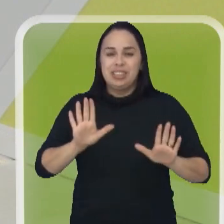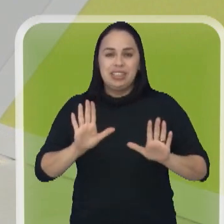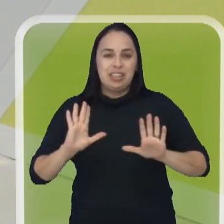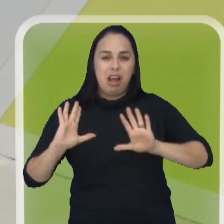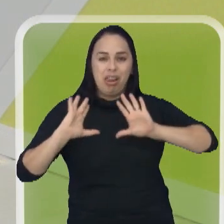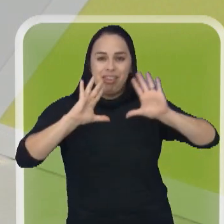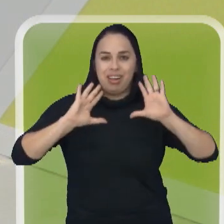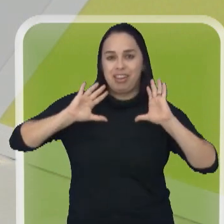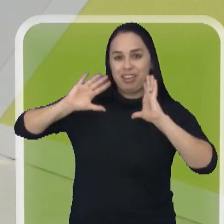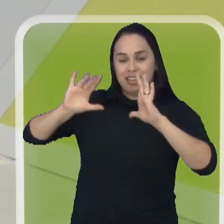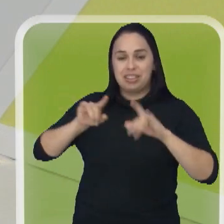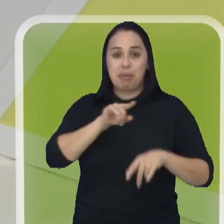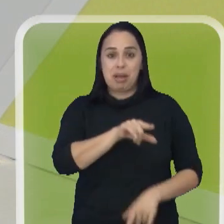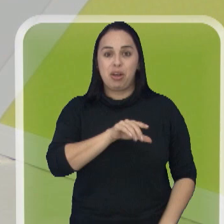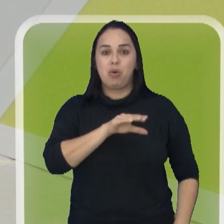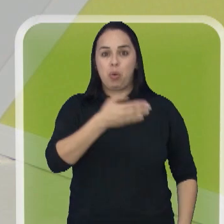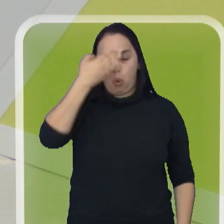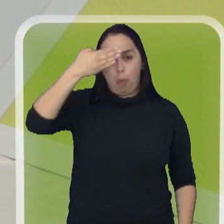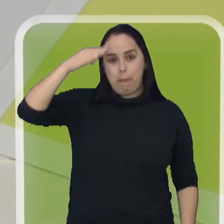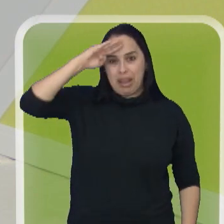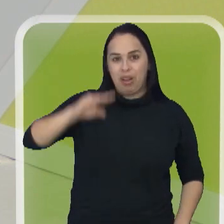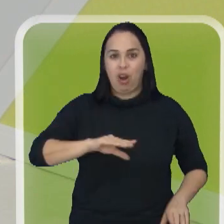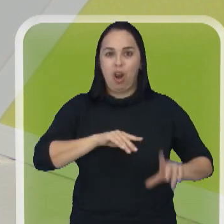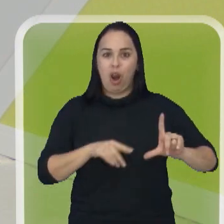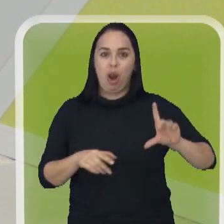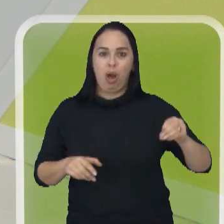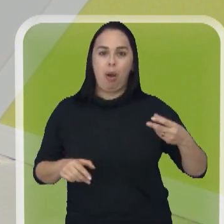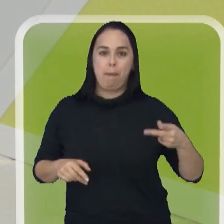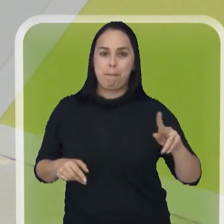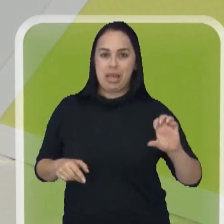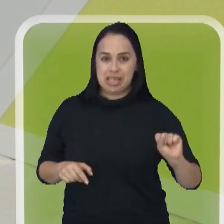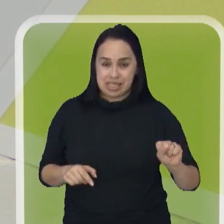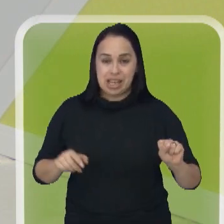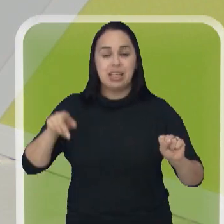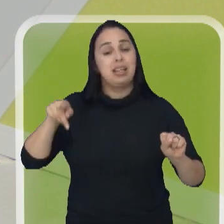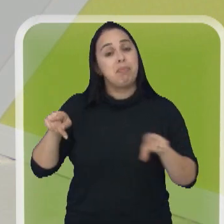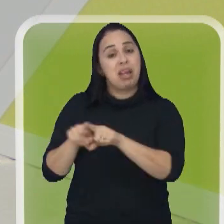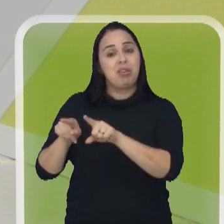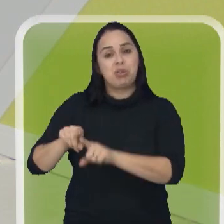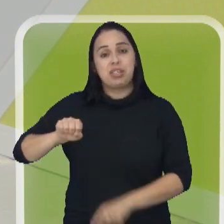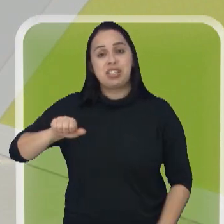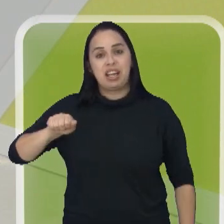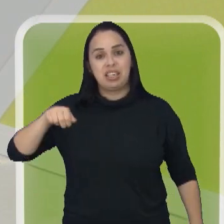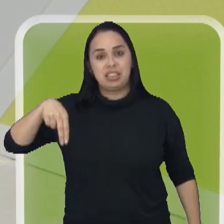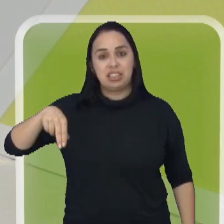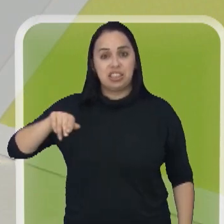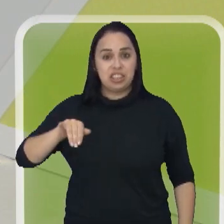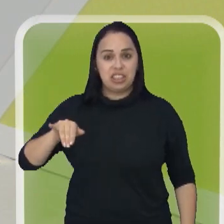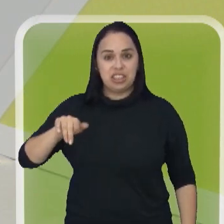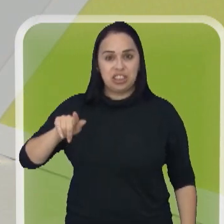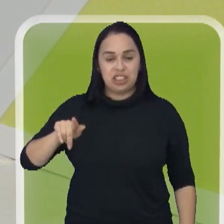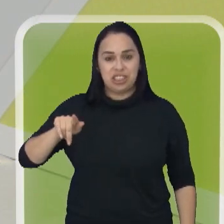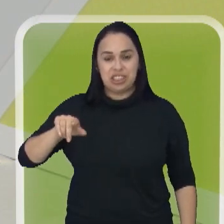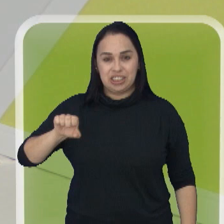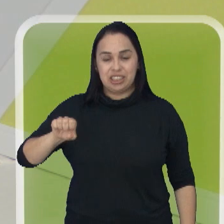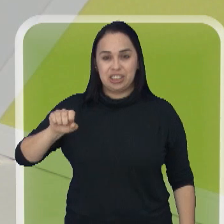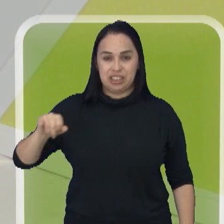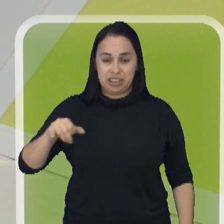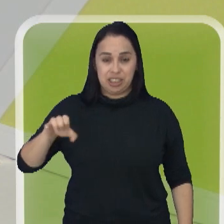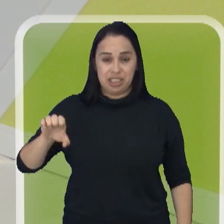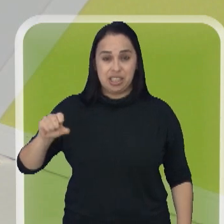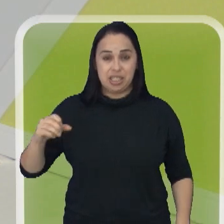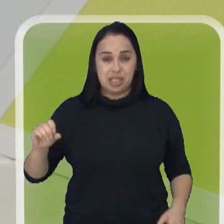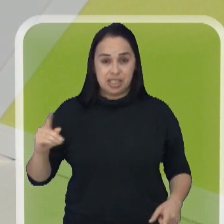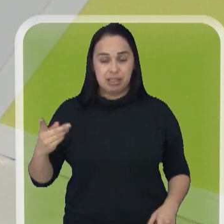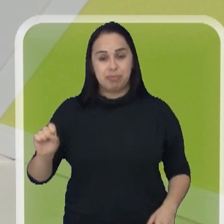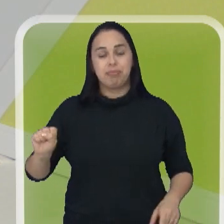show dos cubanos Lopes para o time mineiro e Sanches para o time joseense. Em uma partida com viradas no placar, quem